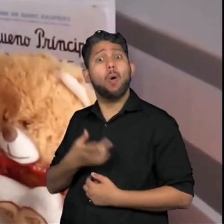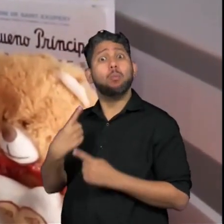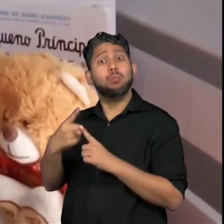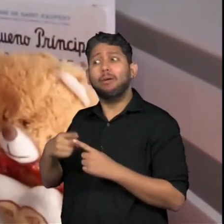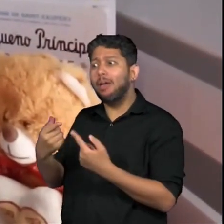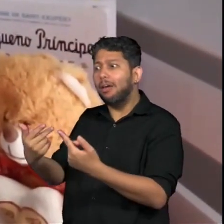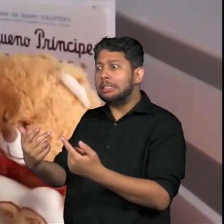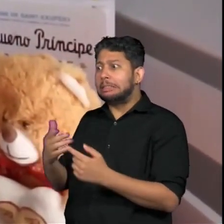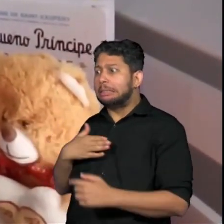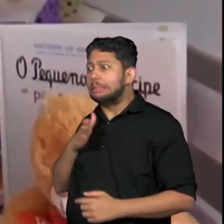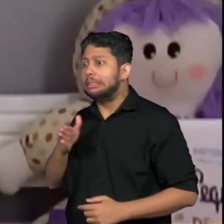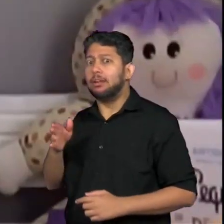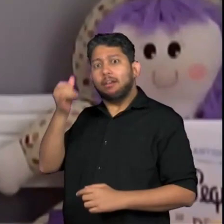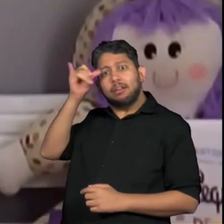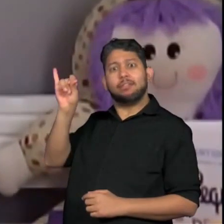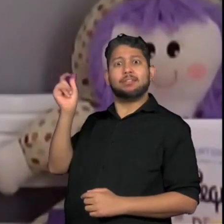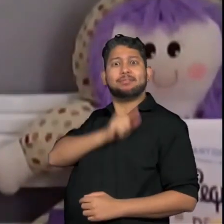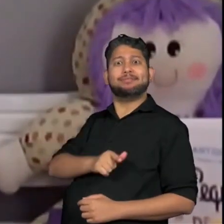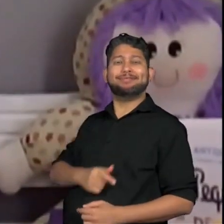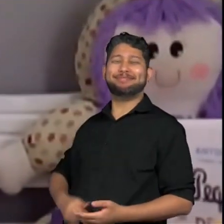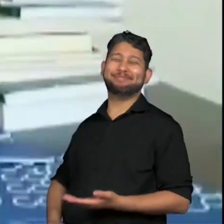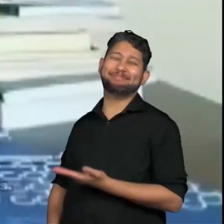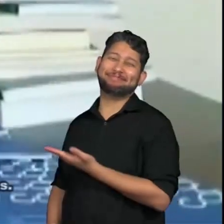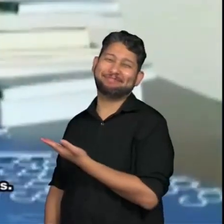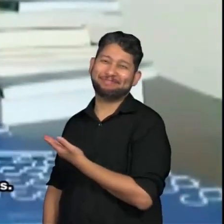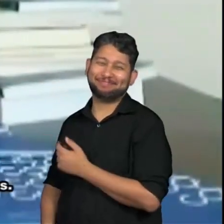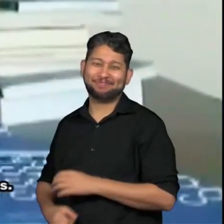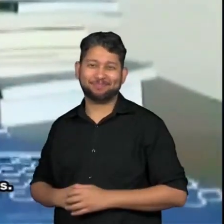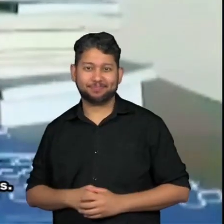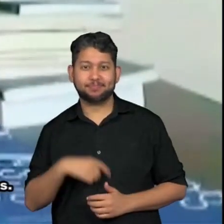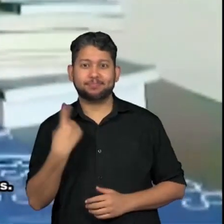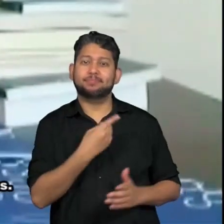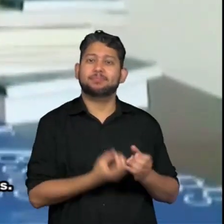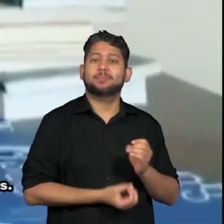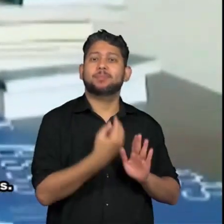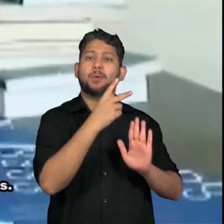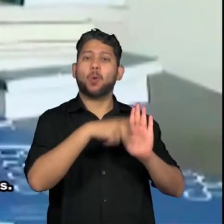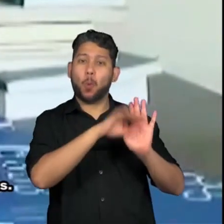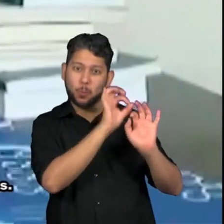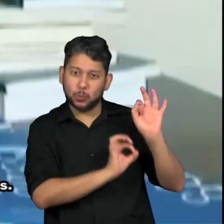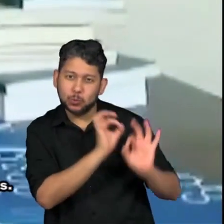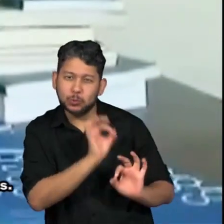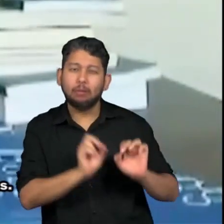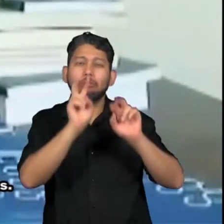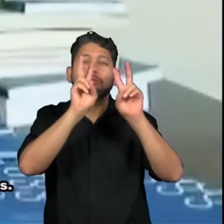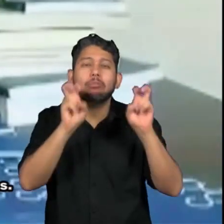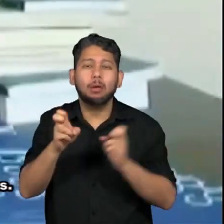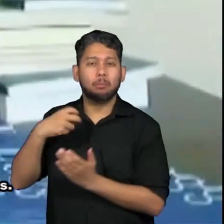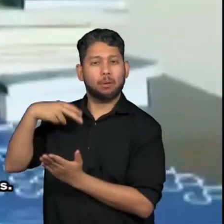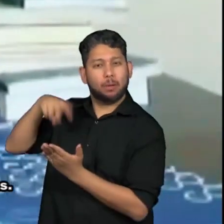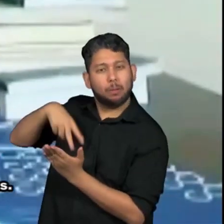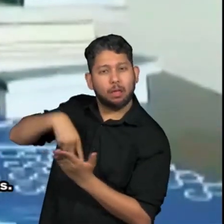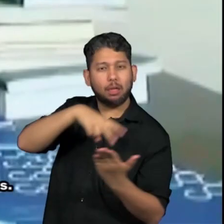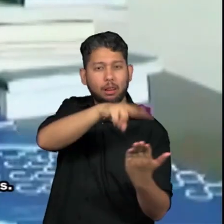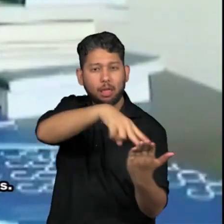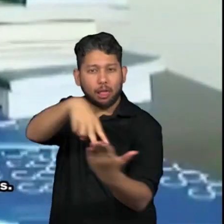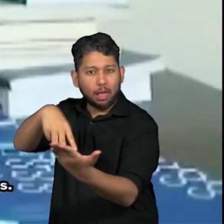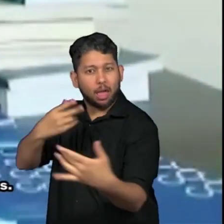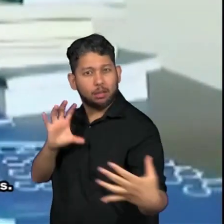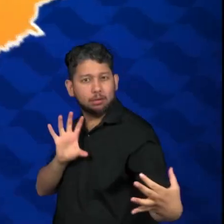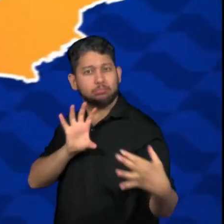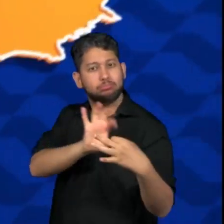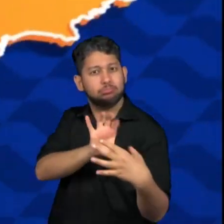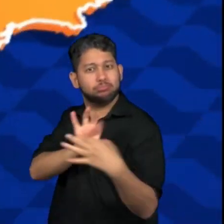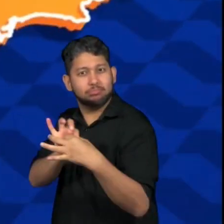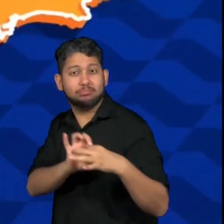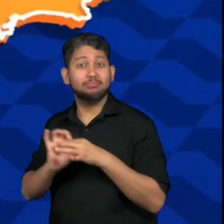dos perigos. O projeto Conectados pela Leitura foi implantado pela Diretoria de Ensino